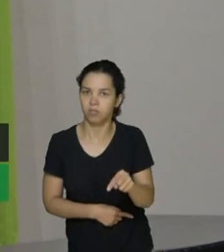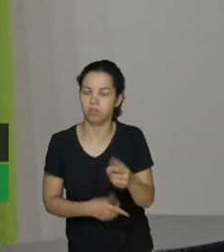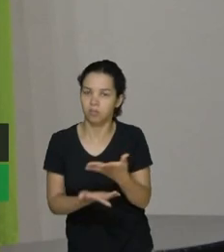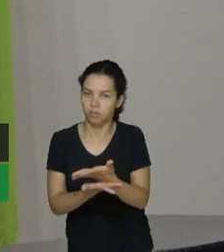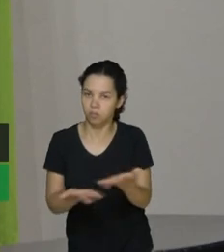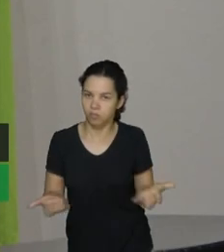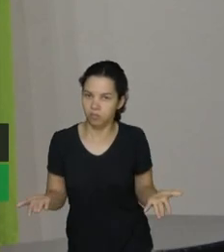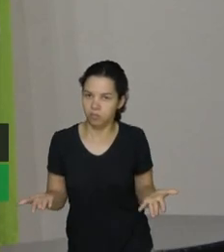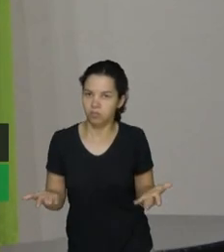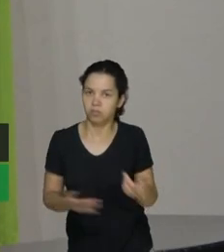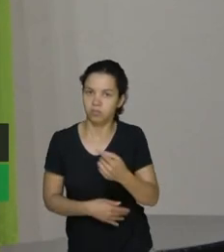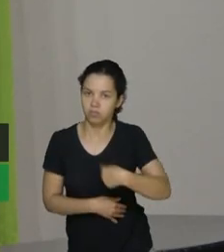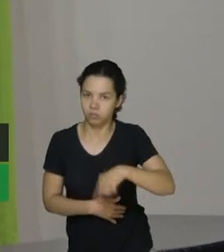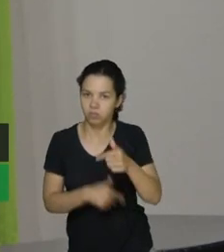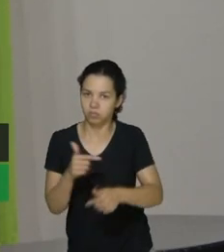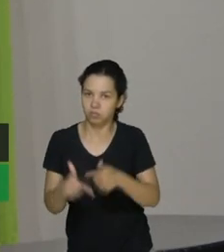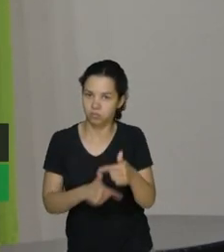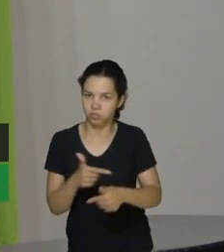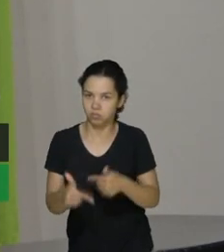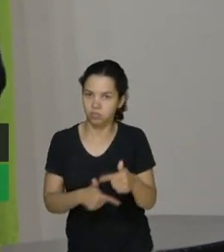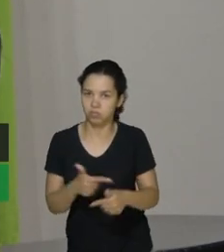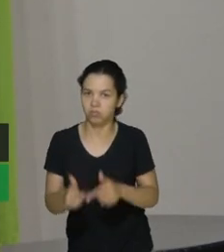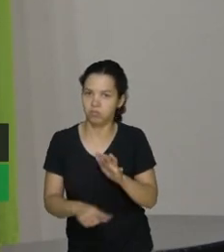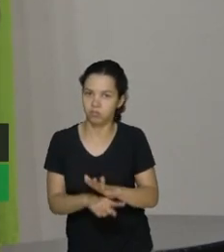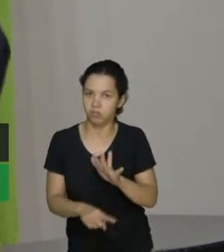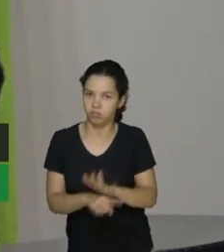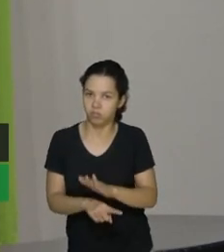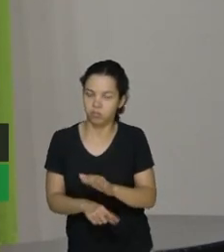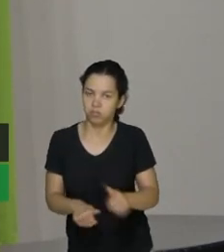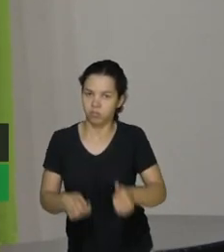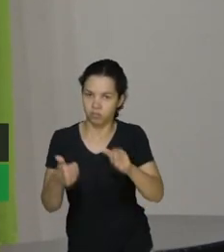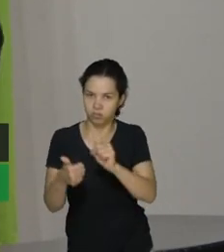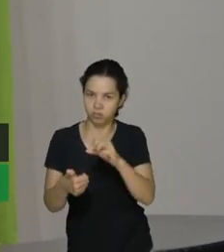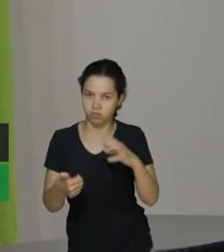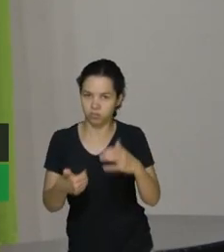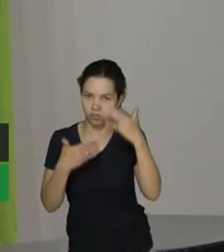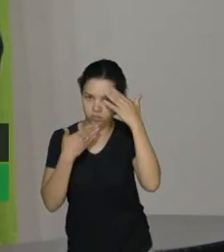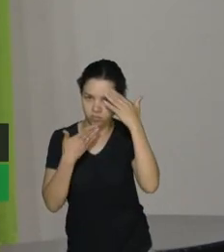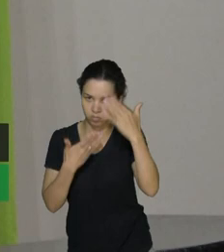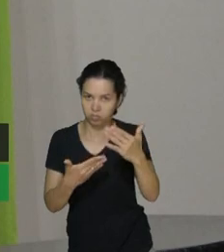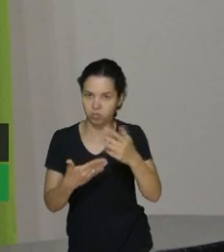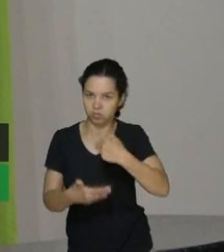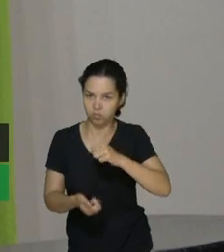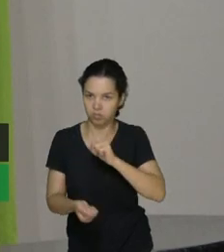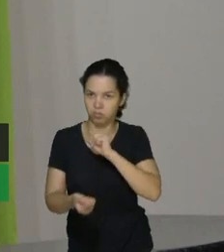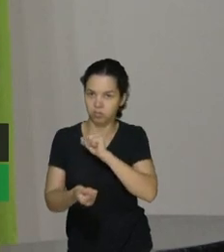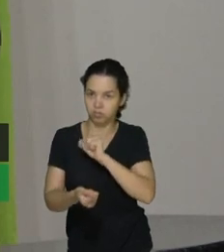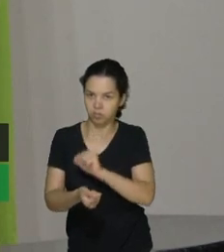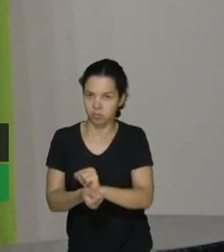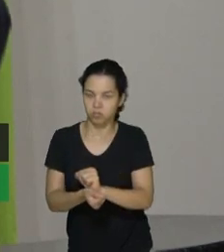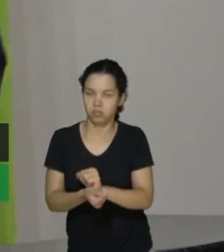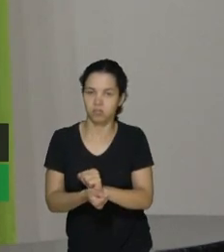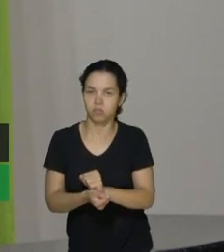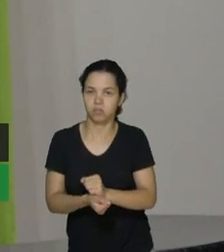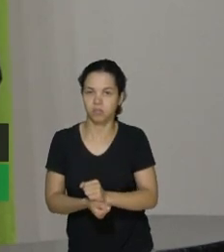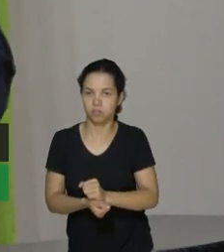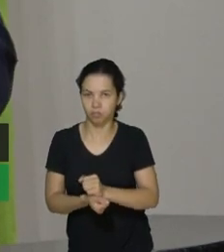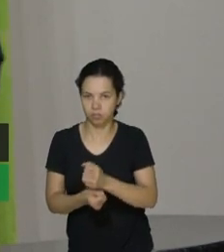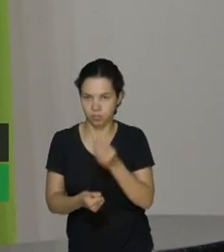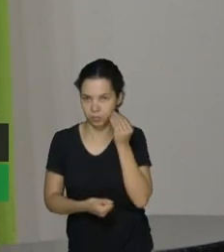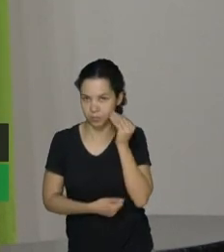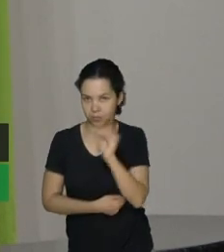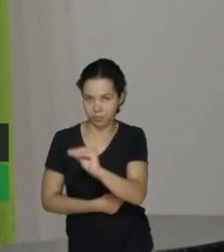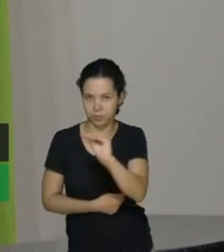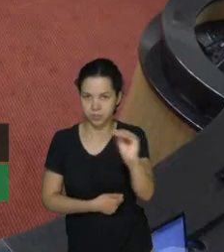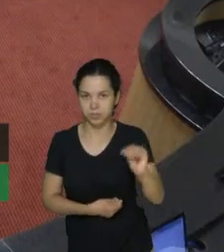vocês que a gente trabalha e faz o melhor para Santa Catarina. Obrigado, catarinense. Vamos juntos. Até a próxima. Um beijo no coração de